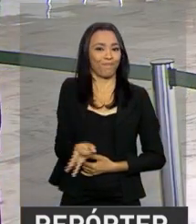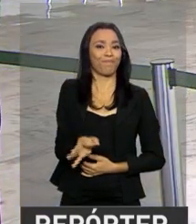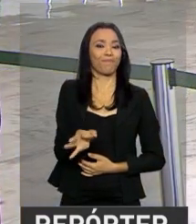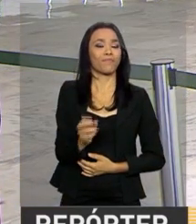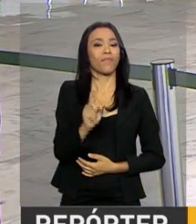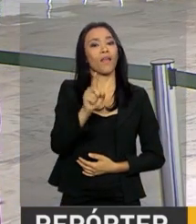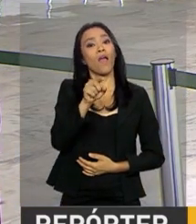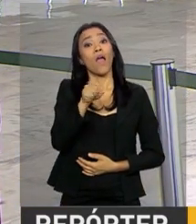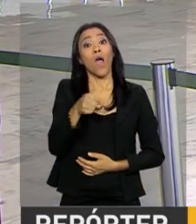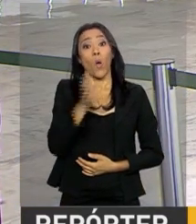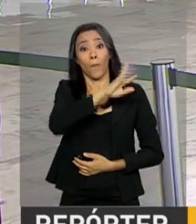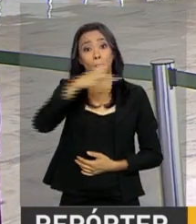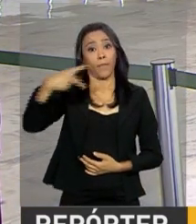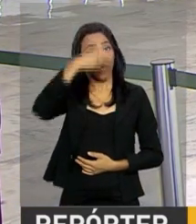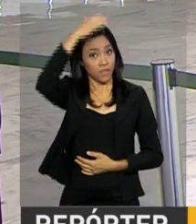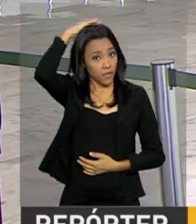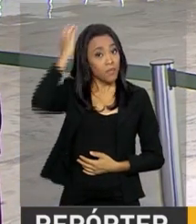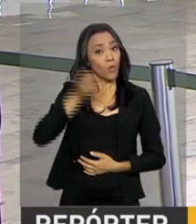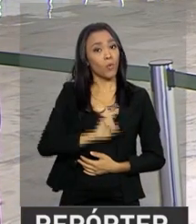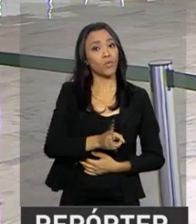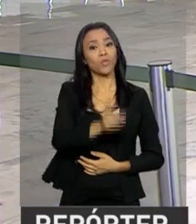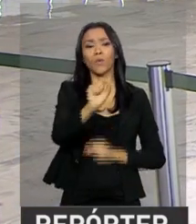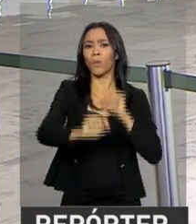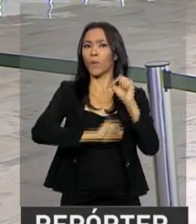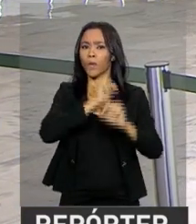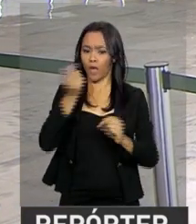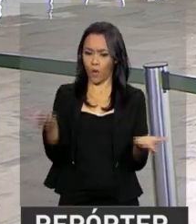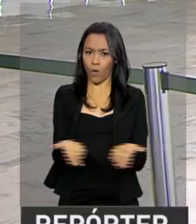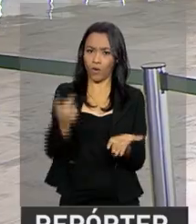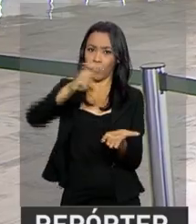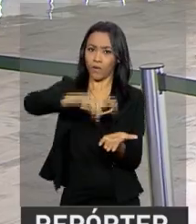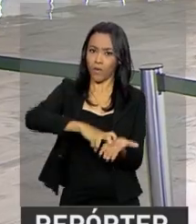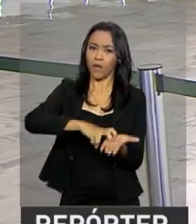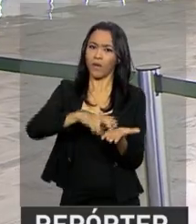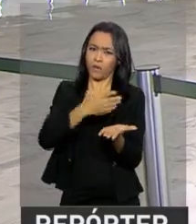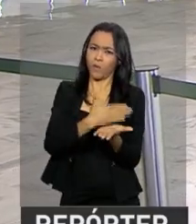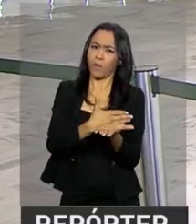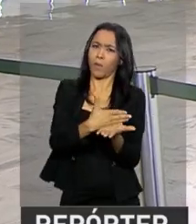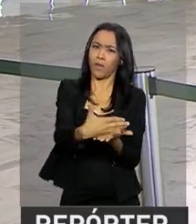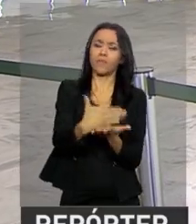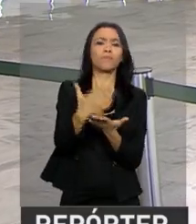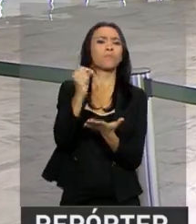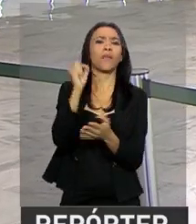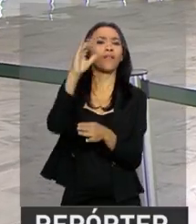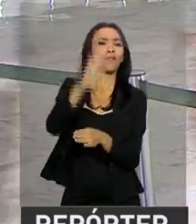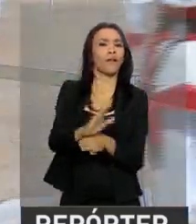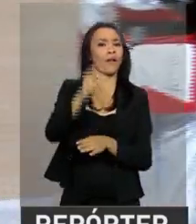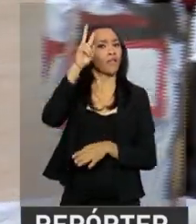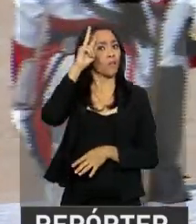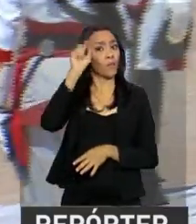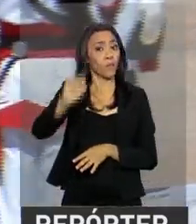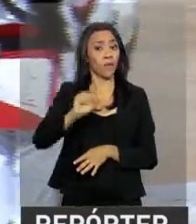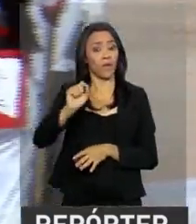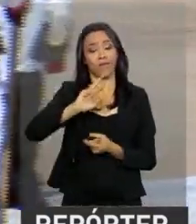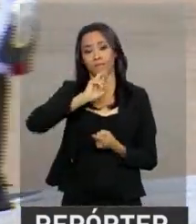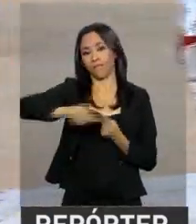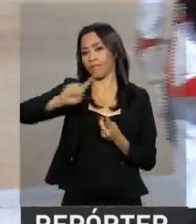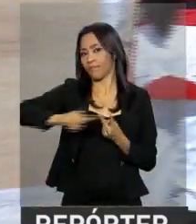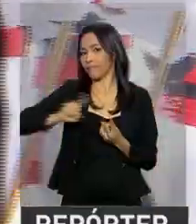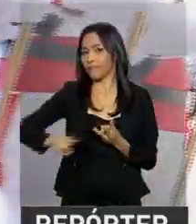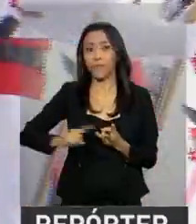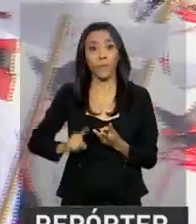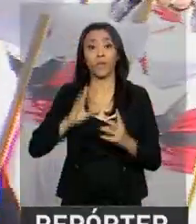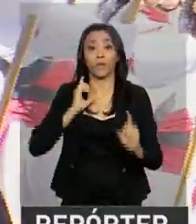o presidente Michel tema ele segue dando continuidade agora pela manhã e também no começo da tarde dessa segunda-feira há uma série de